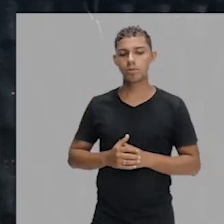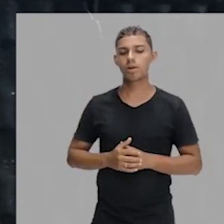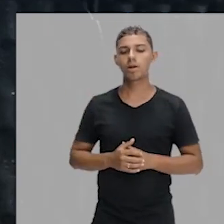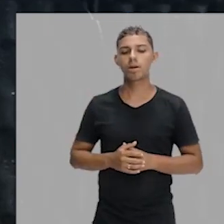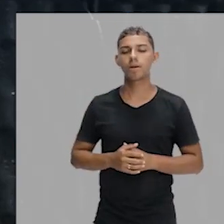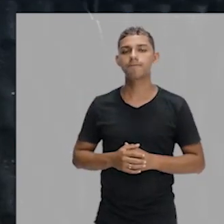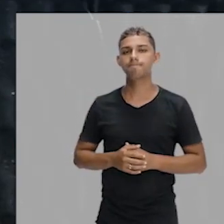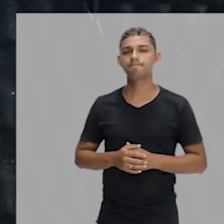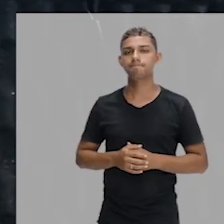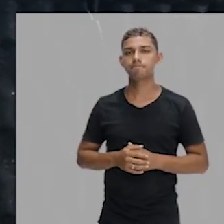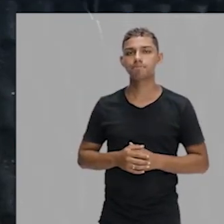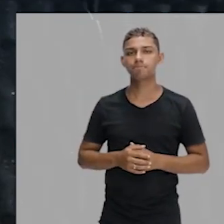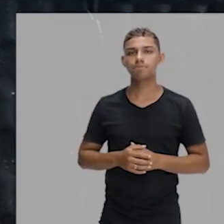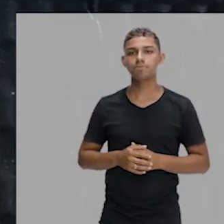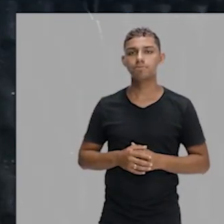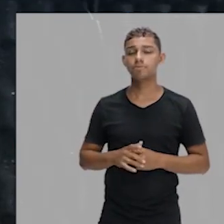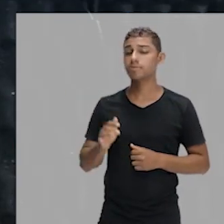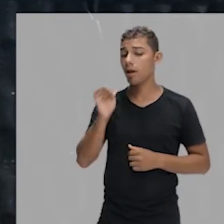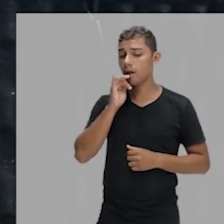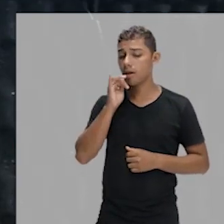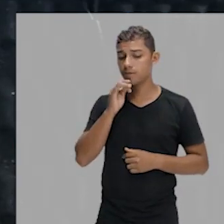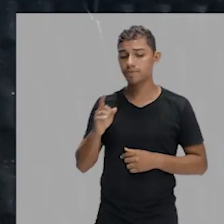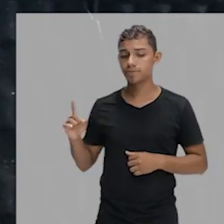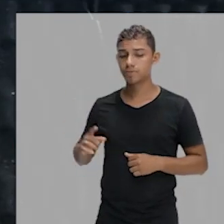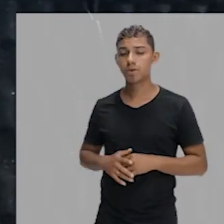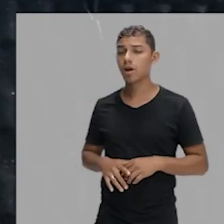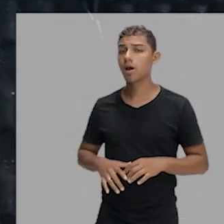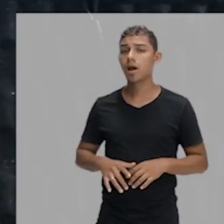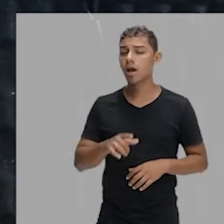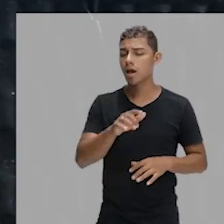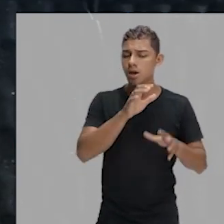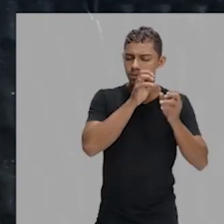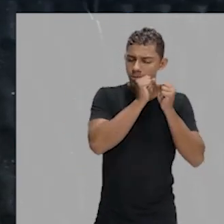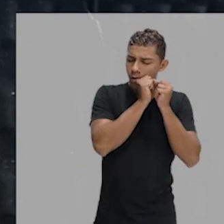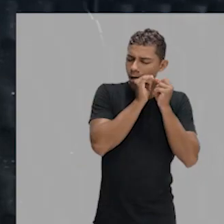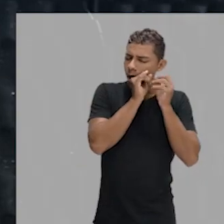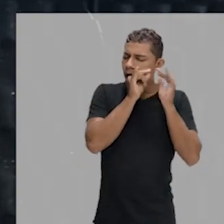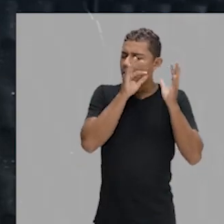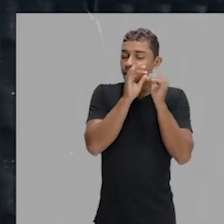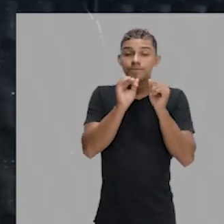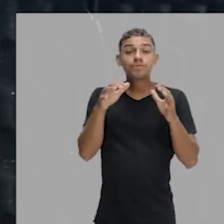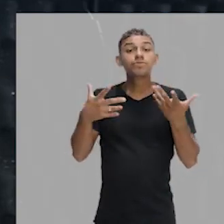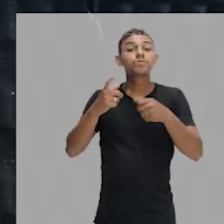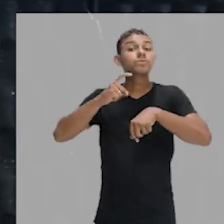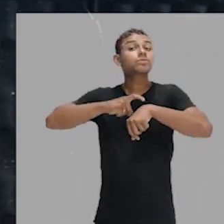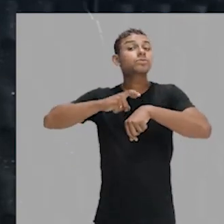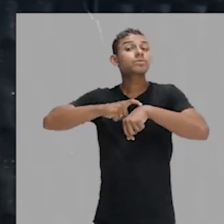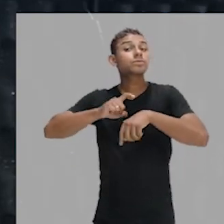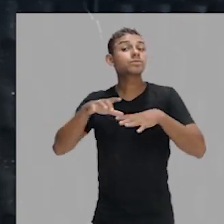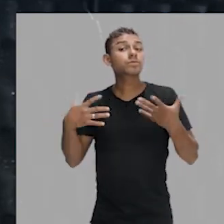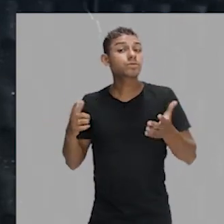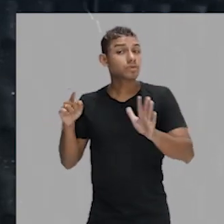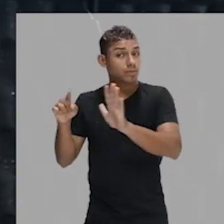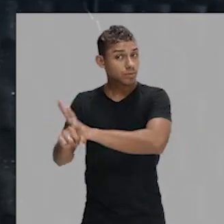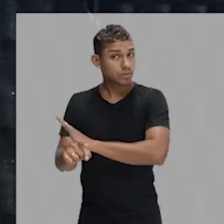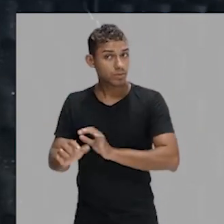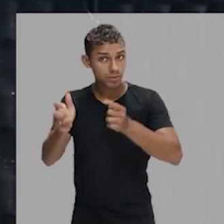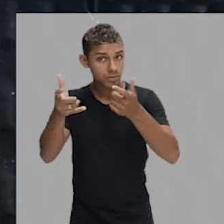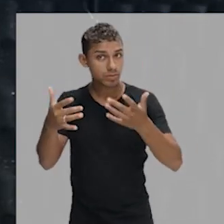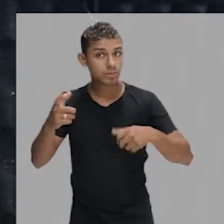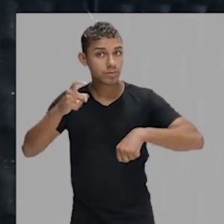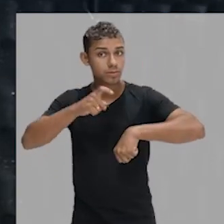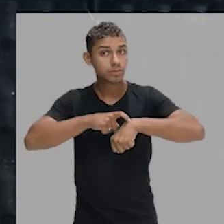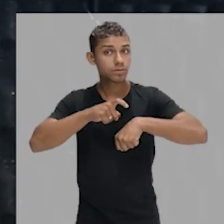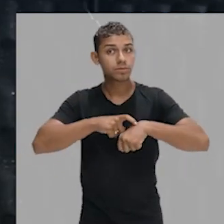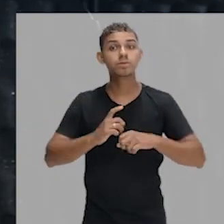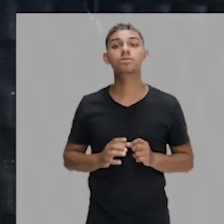When does she wake up? Quando ela acorda, né? Falando a referência de tempo. Então, percebam que essas